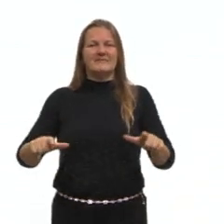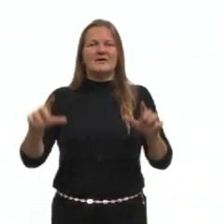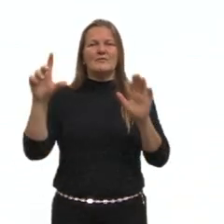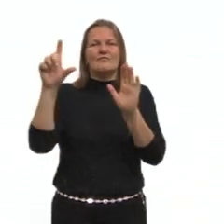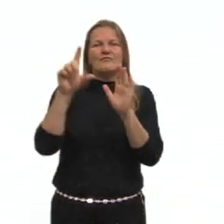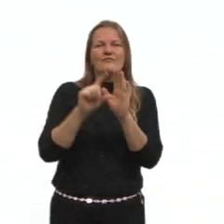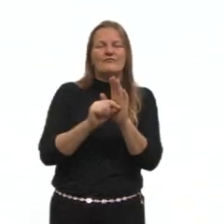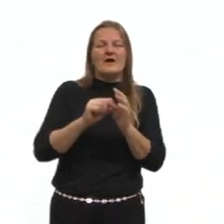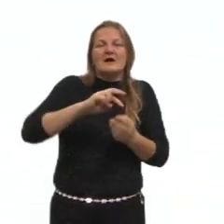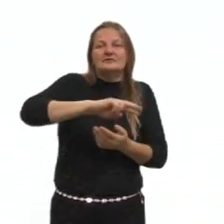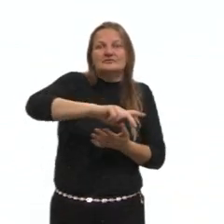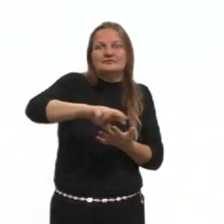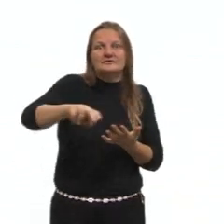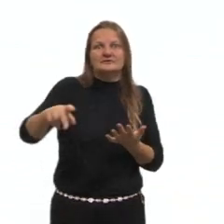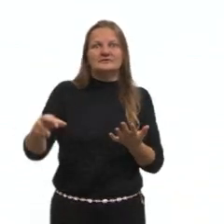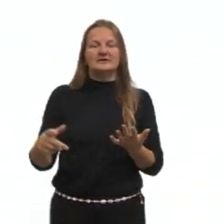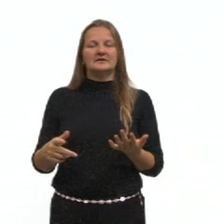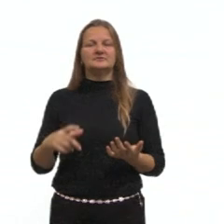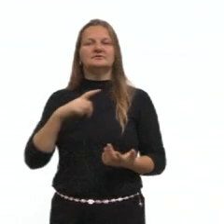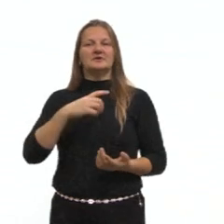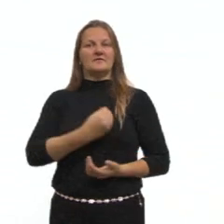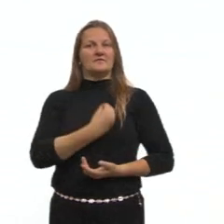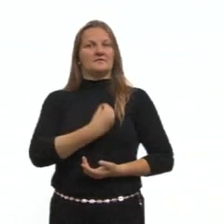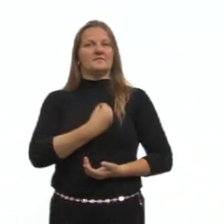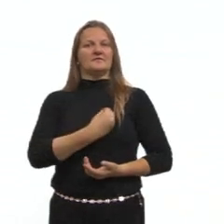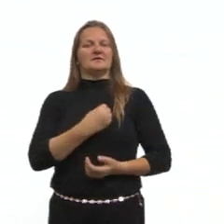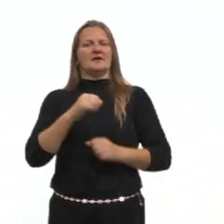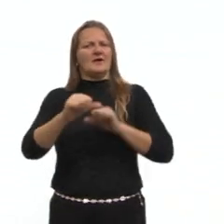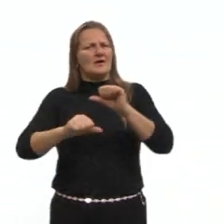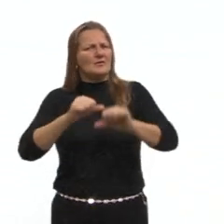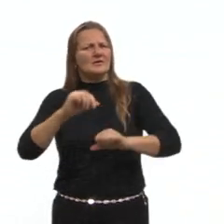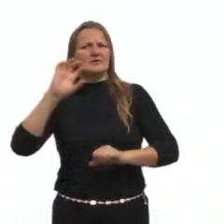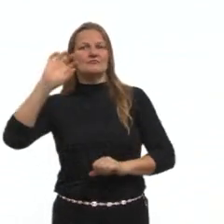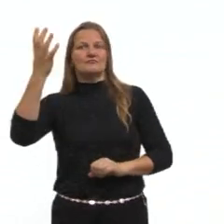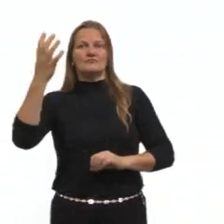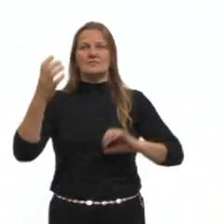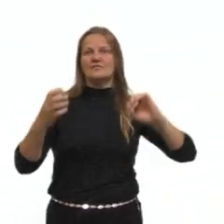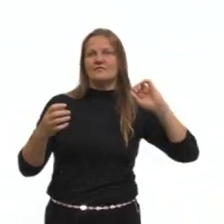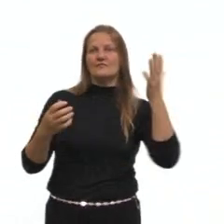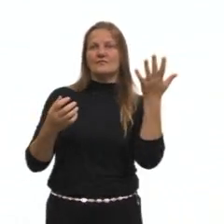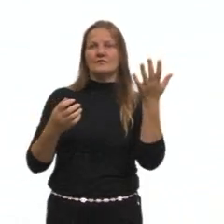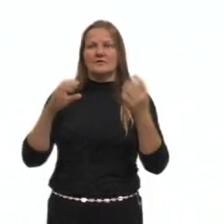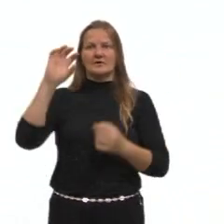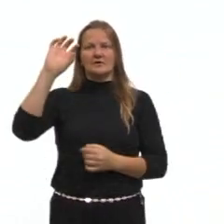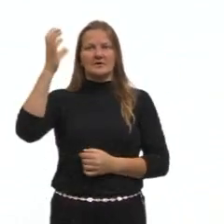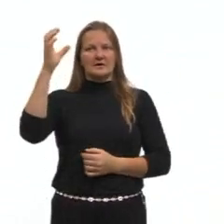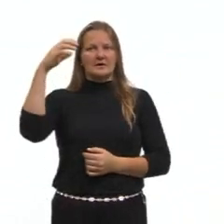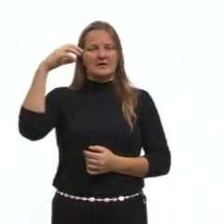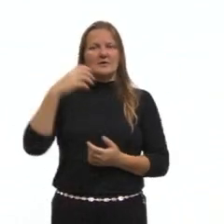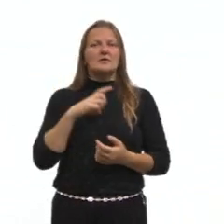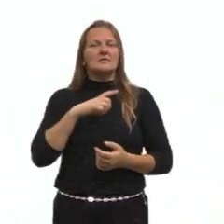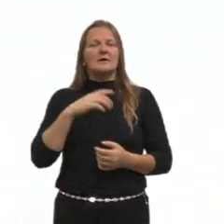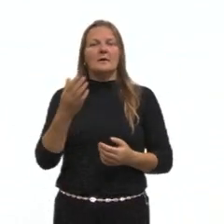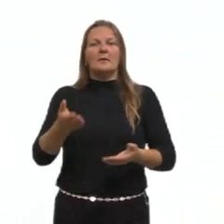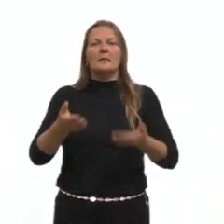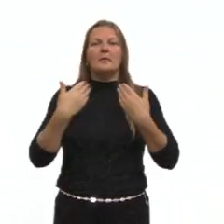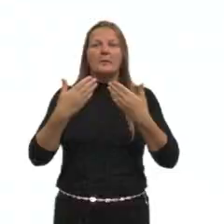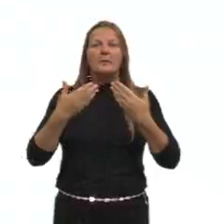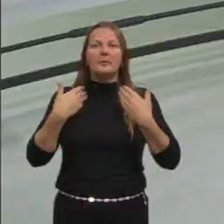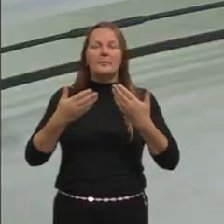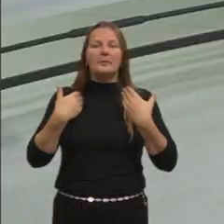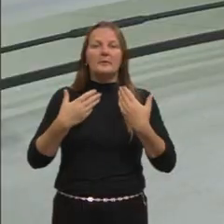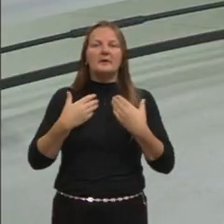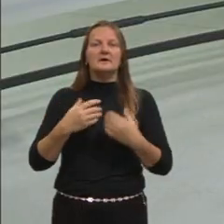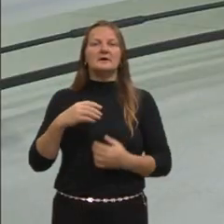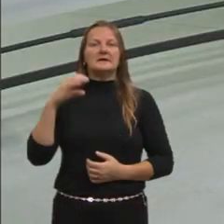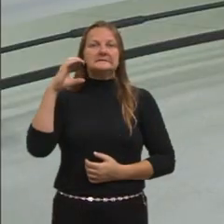da biodiversidade como professora vinha falando altera os fenômenos climáticos e isso nós estamos presenciando muito na pele na